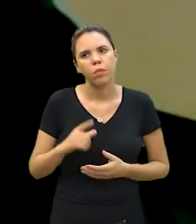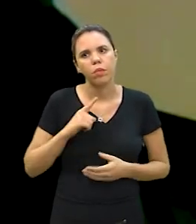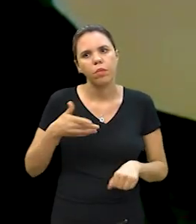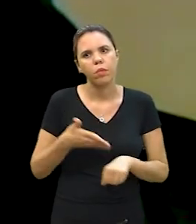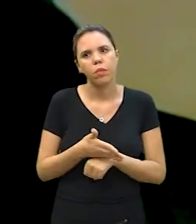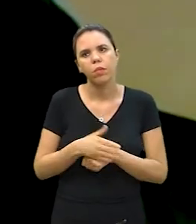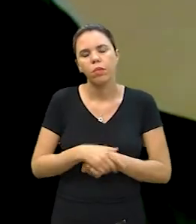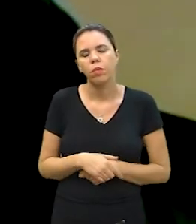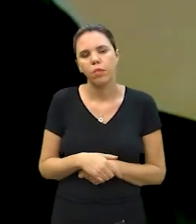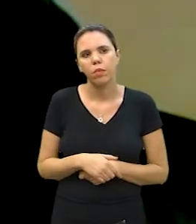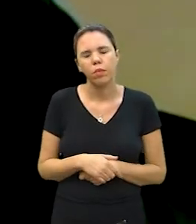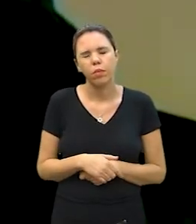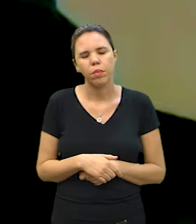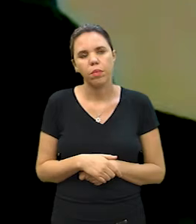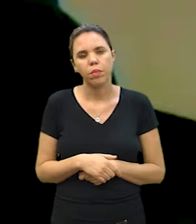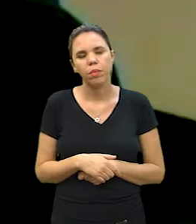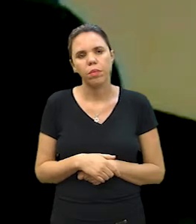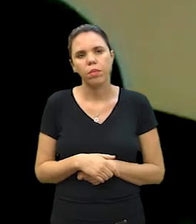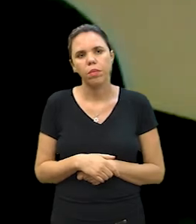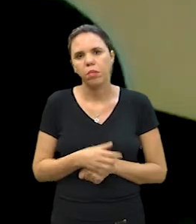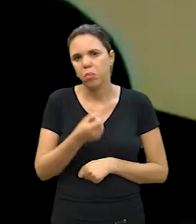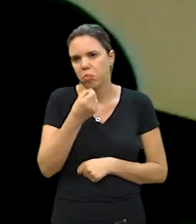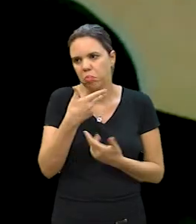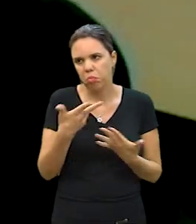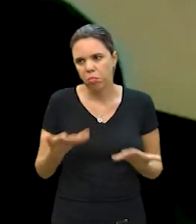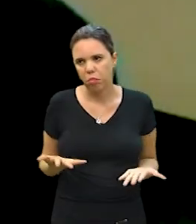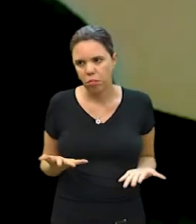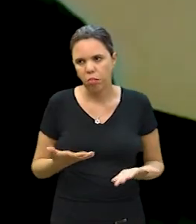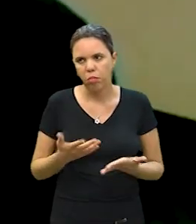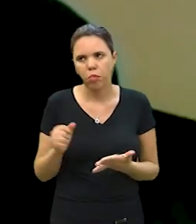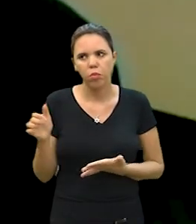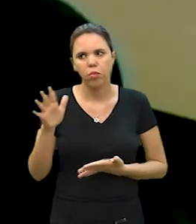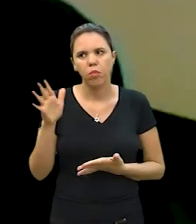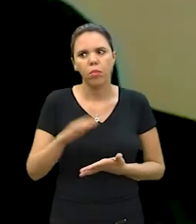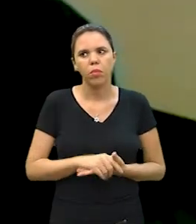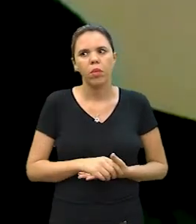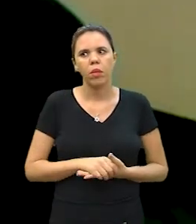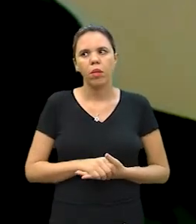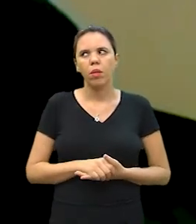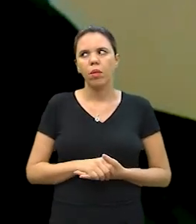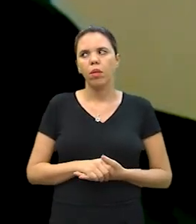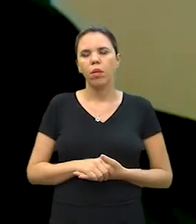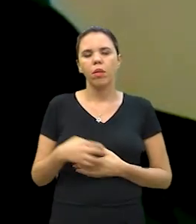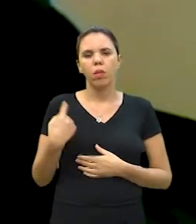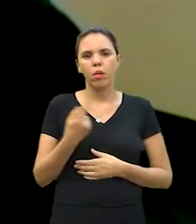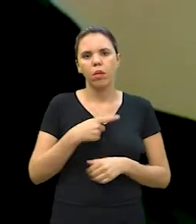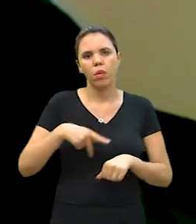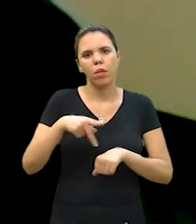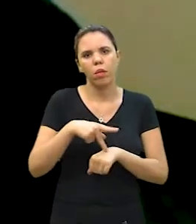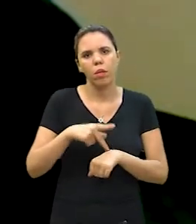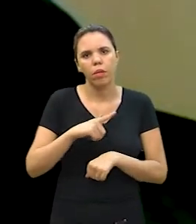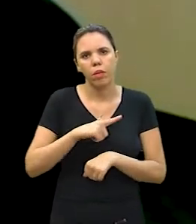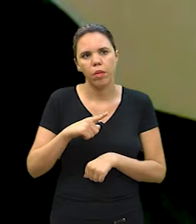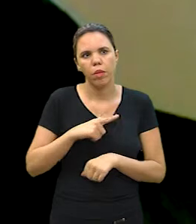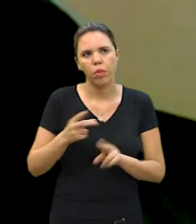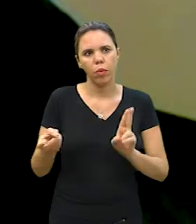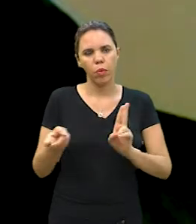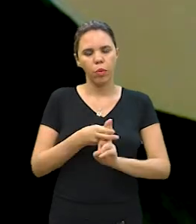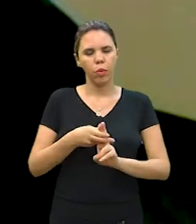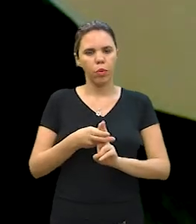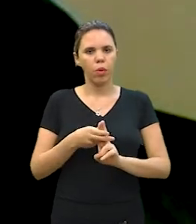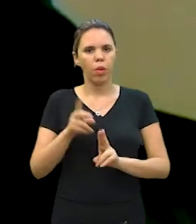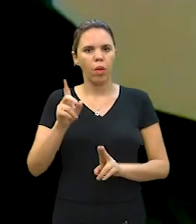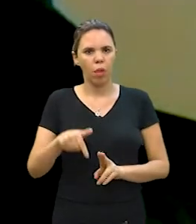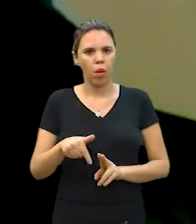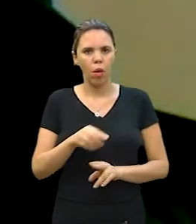para ter acesso a remédios que são muito caros, né? Então, no nosso país, a gente tem o